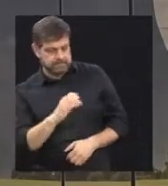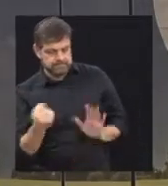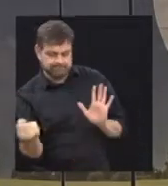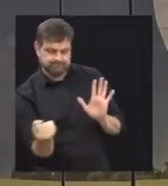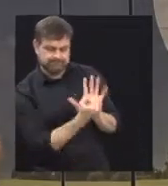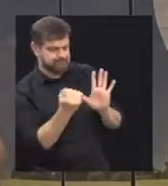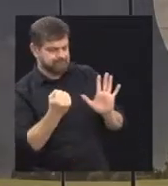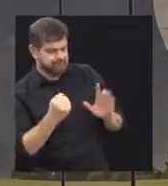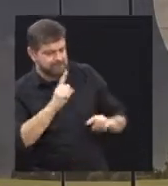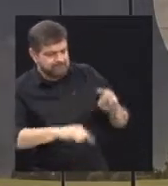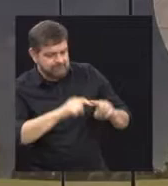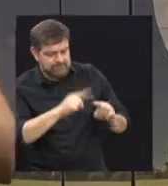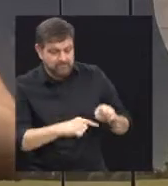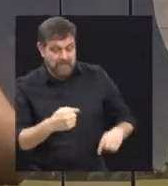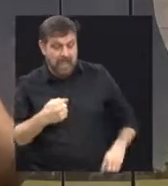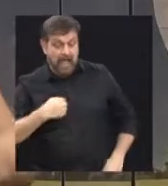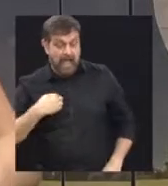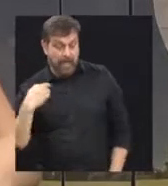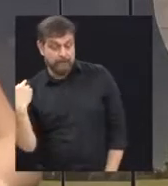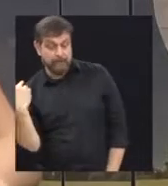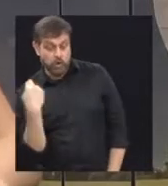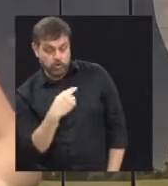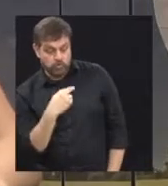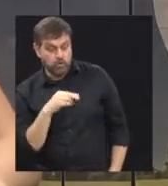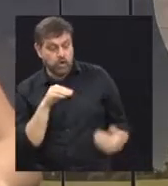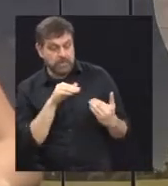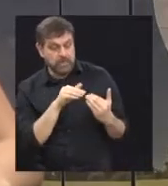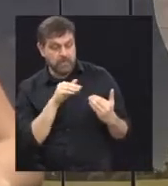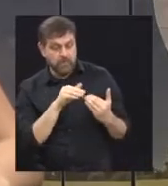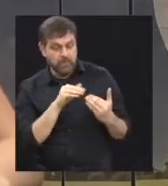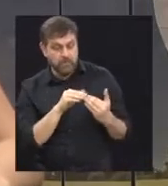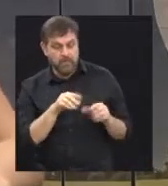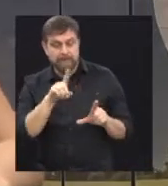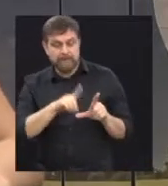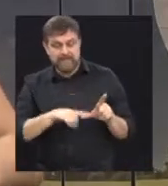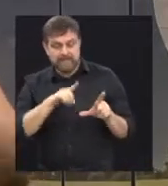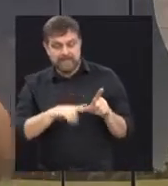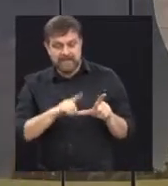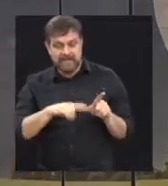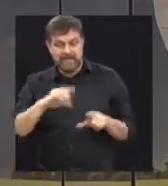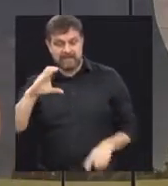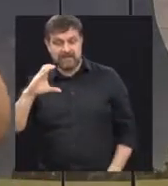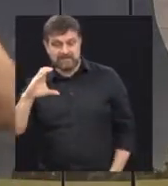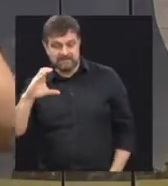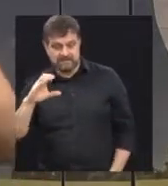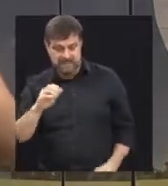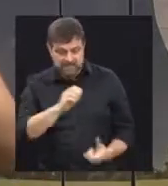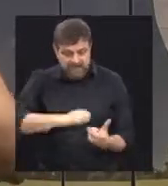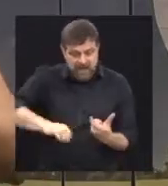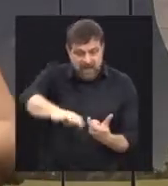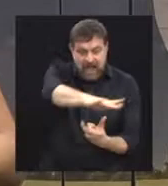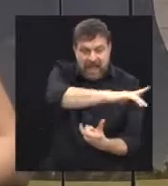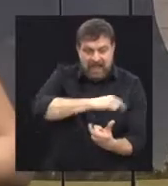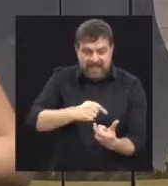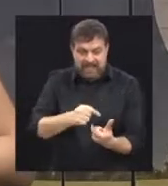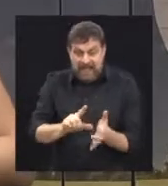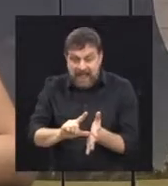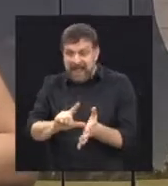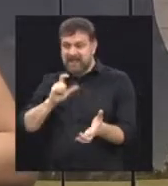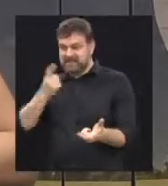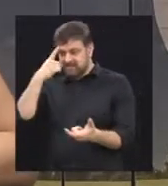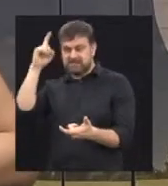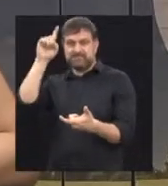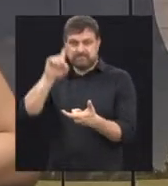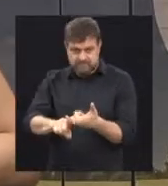alguma marca, de alguma embalagem com o nome dela, que é Carol, né? Além, né? Essa construção antes da